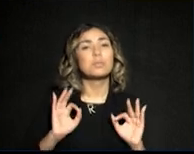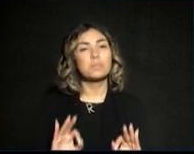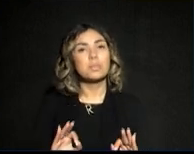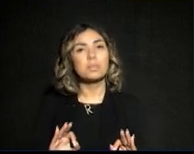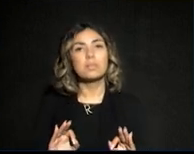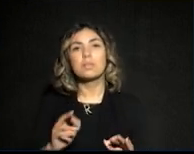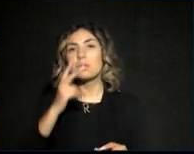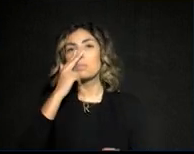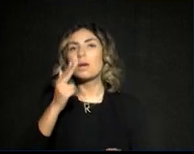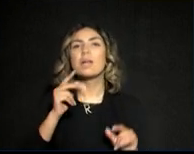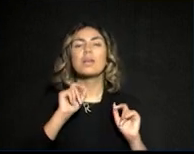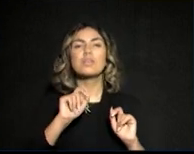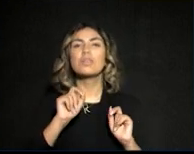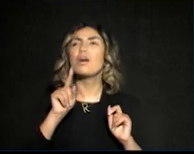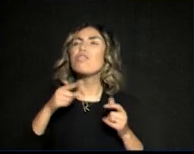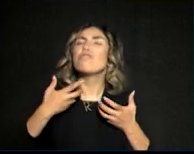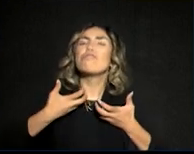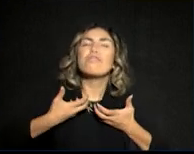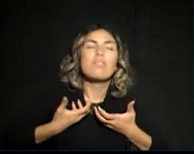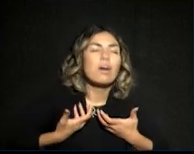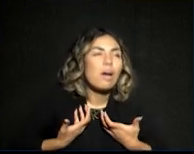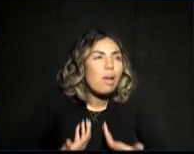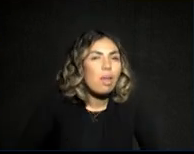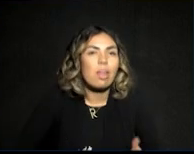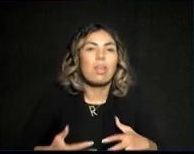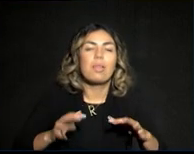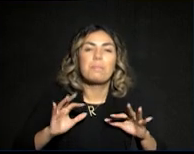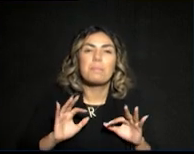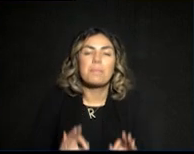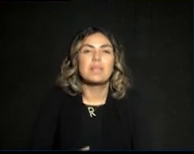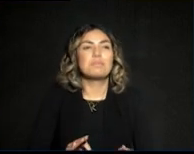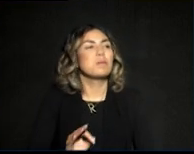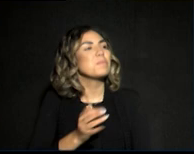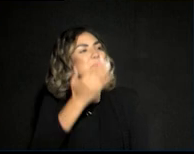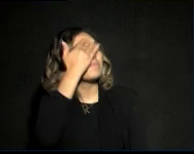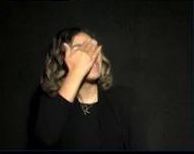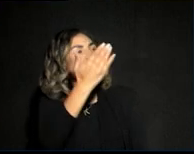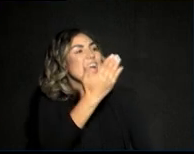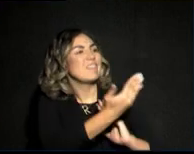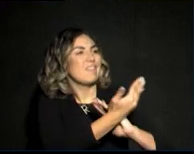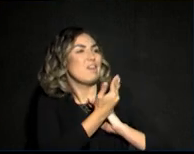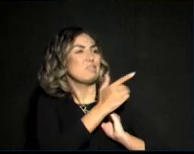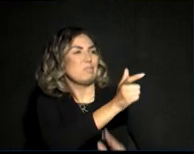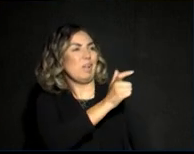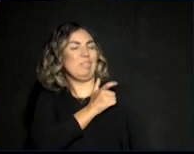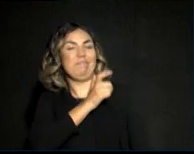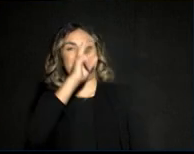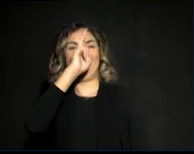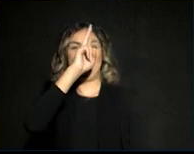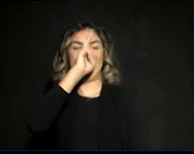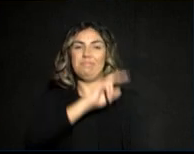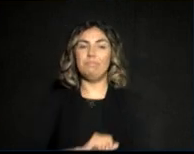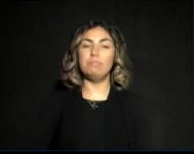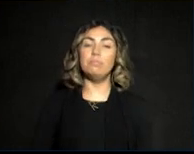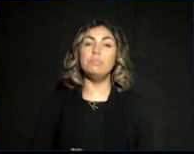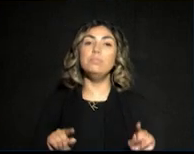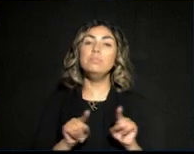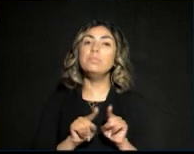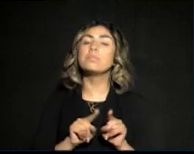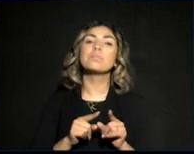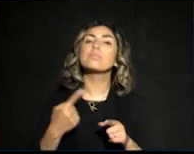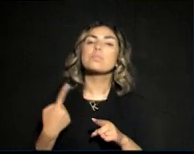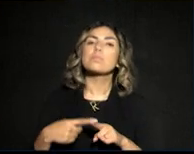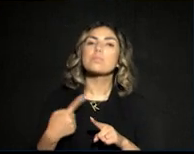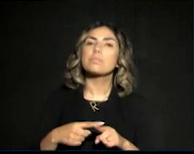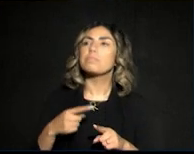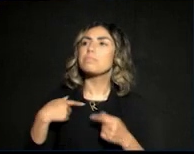isso fadiga de material obrigado tá e tá me ajudando isso mesmo é e é por quê